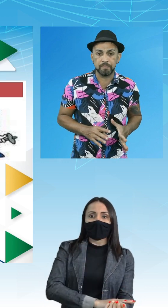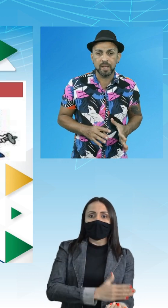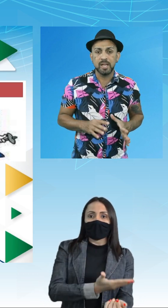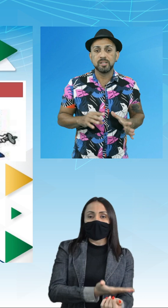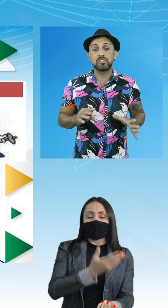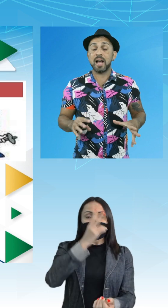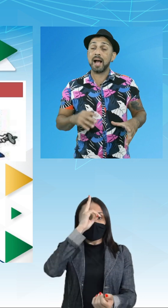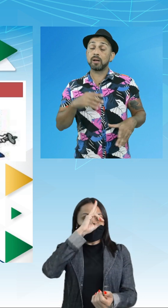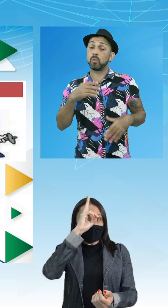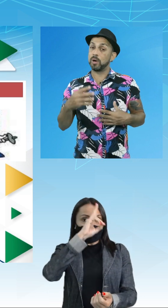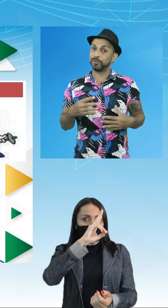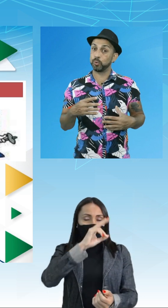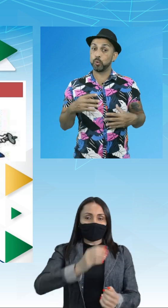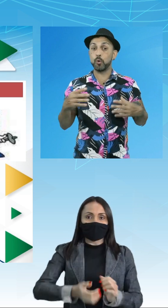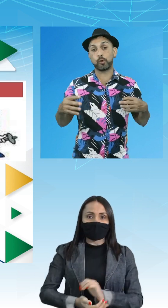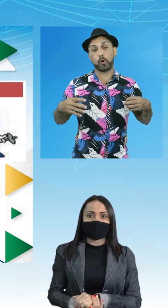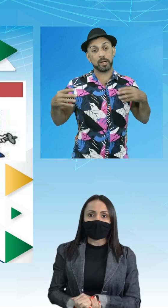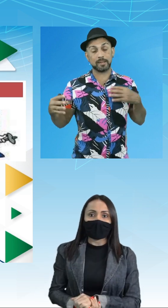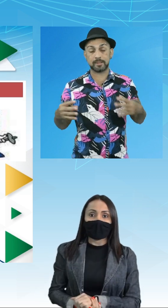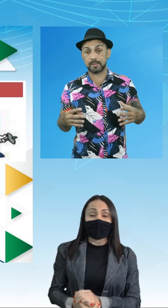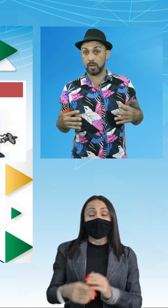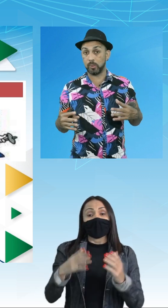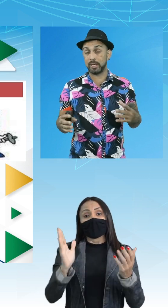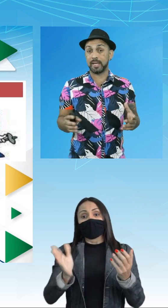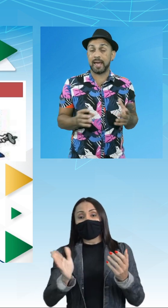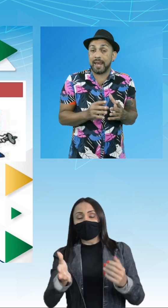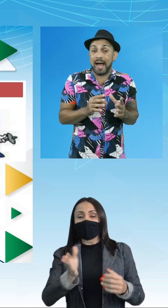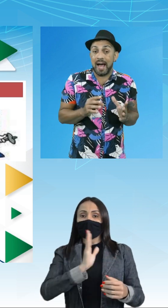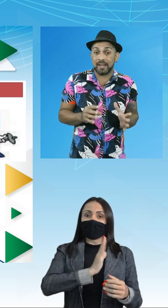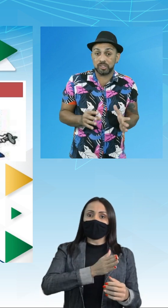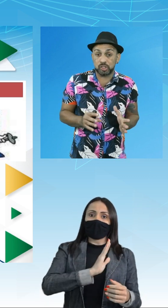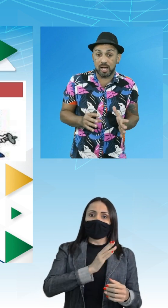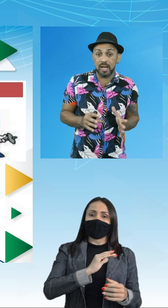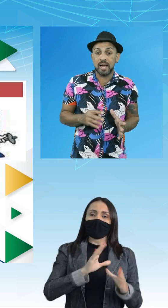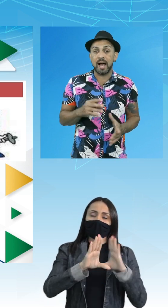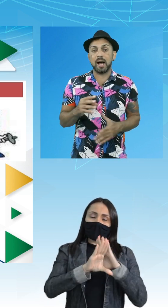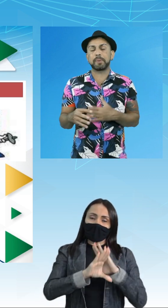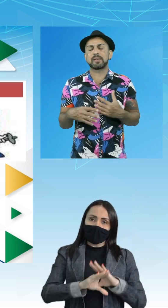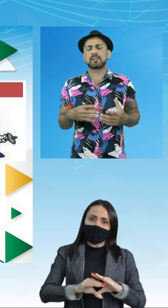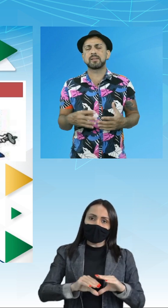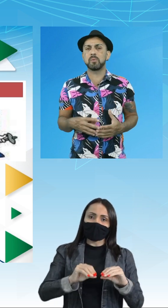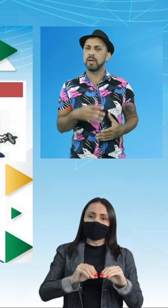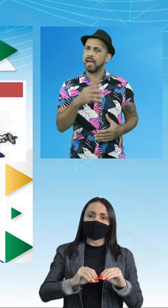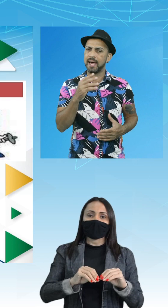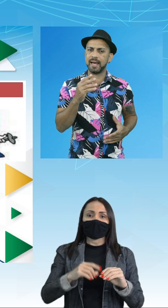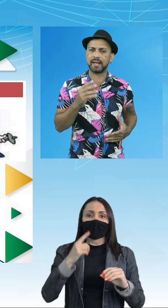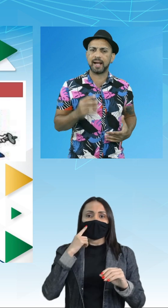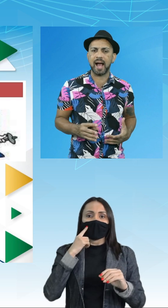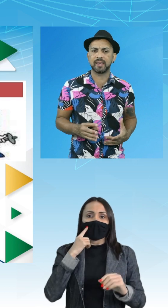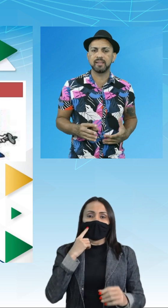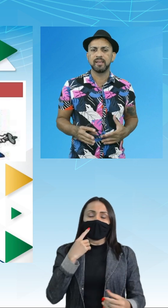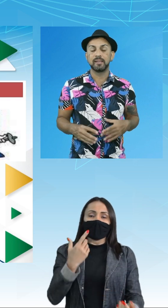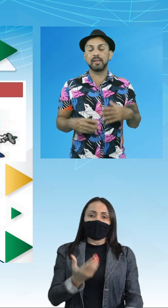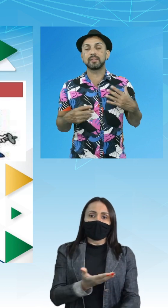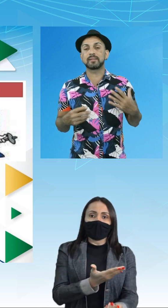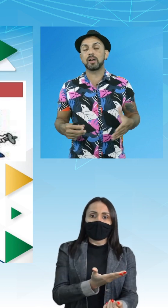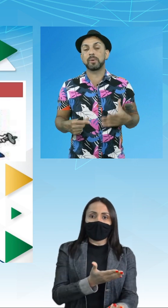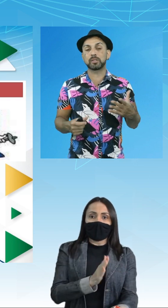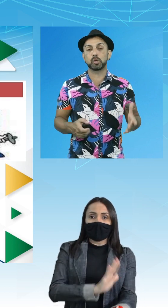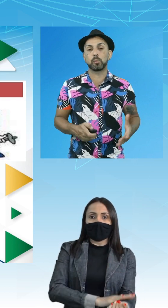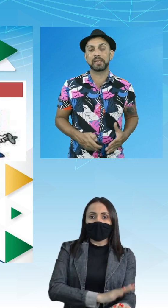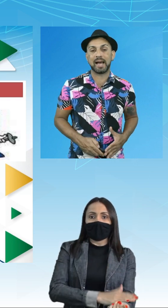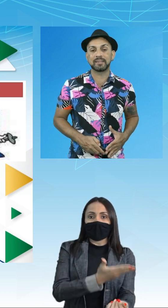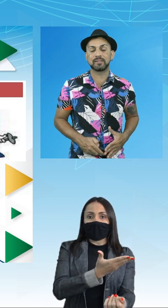sistólica. Já quando o coração ele relaxa, a pressão ela cai e